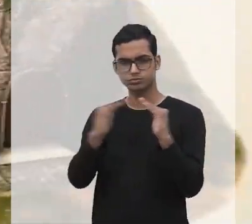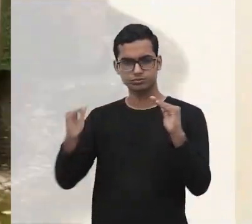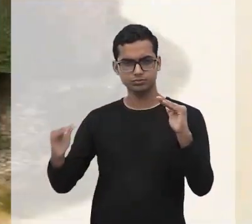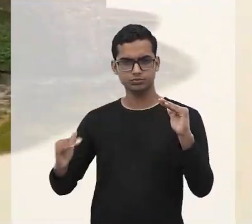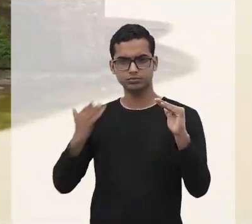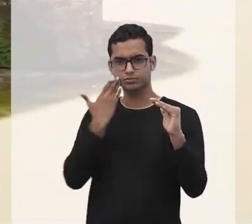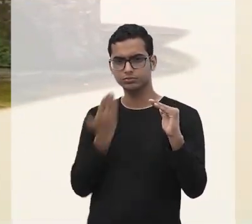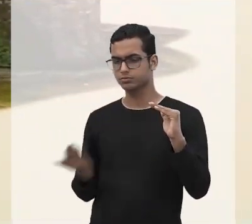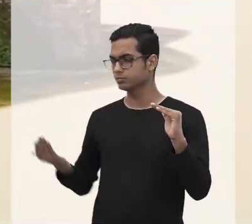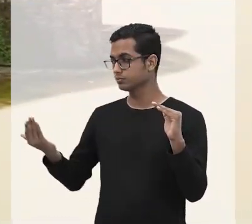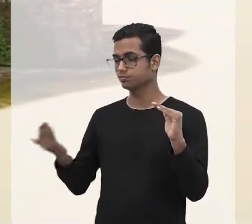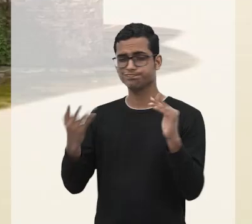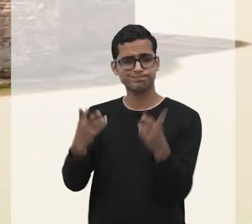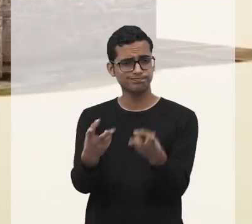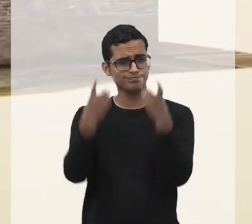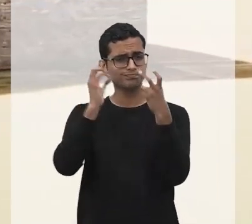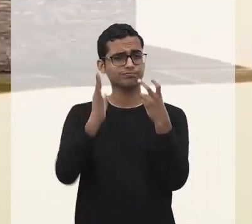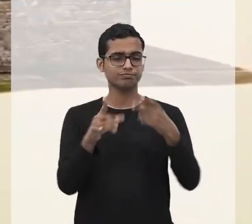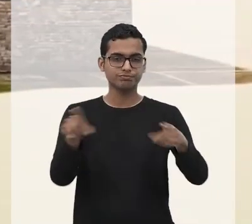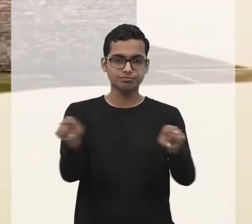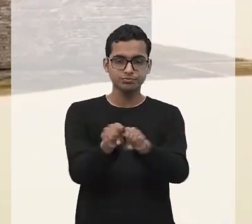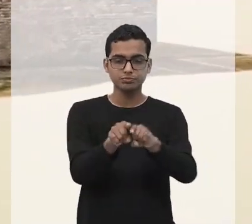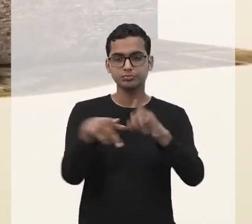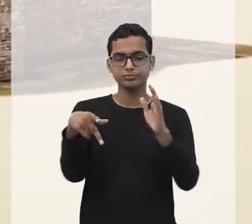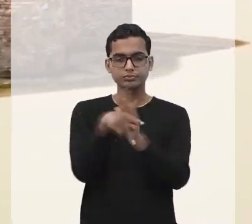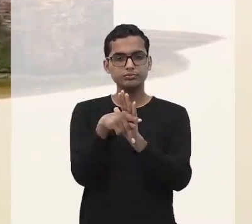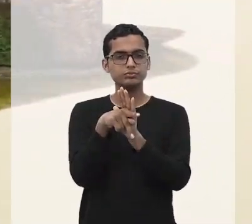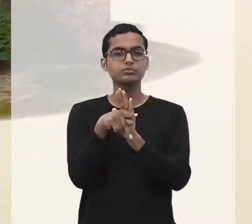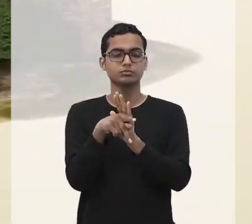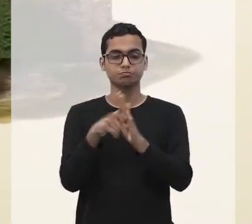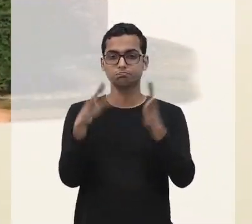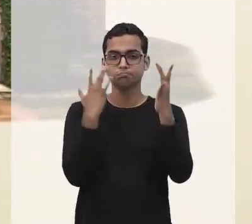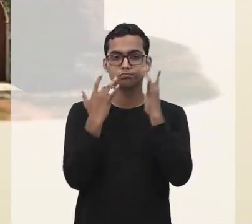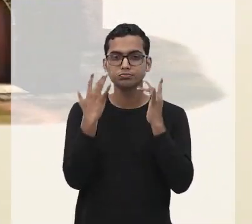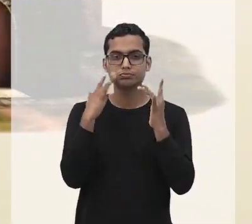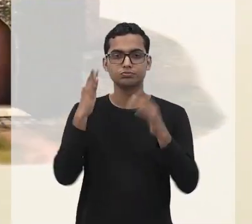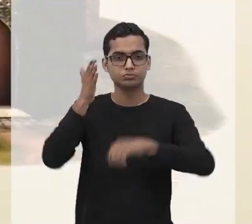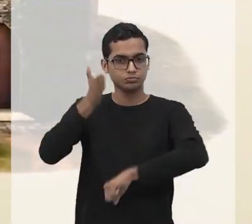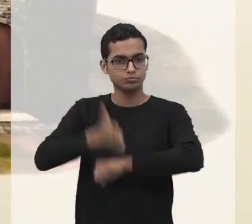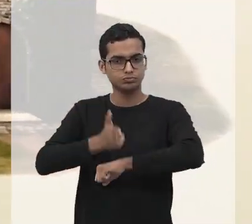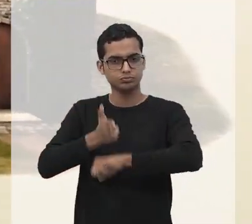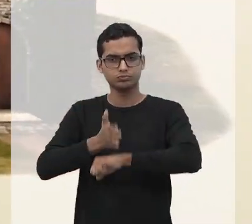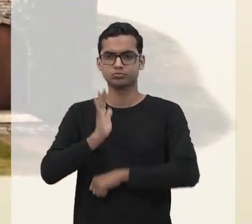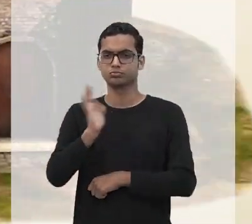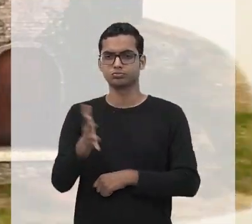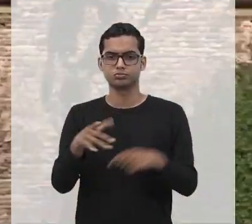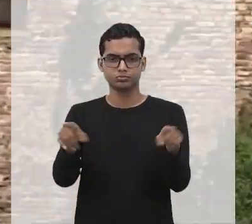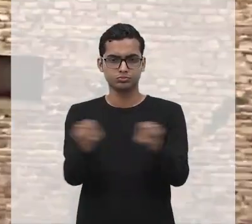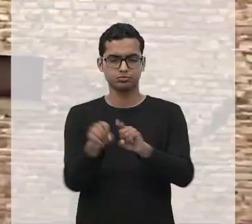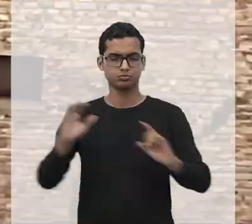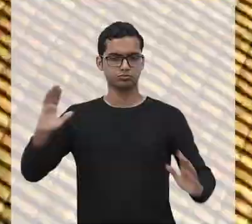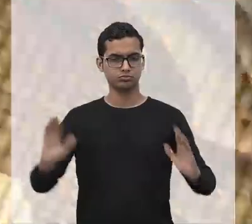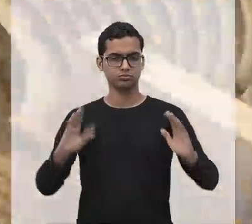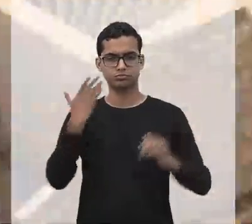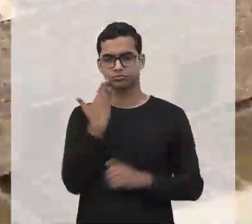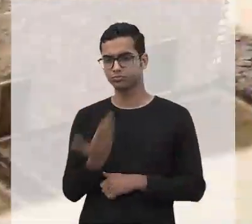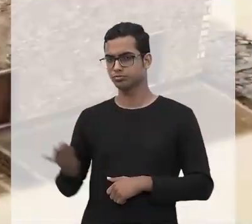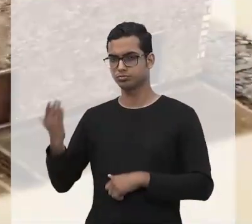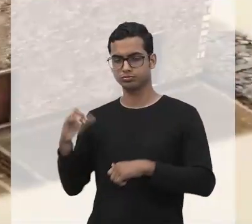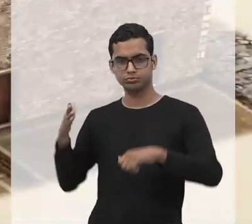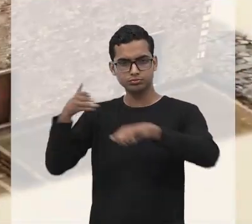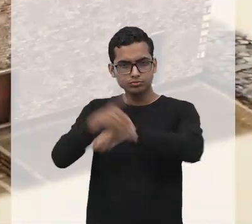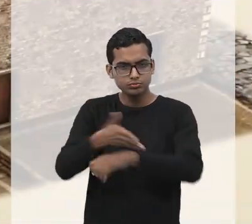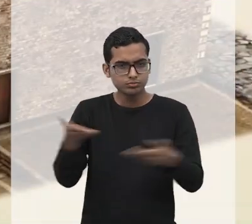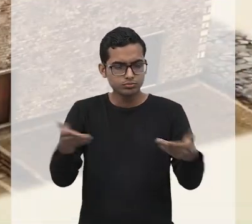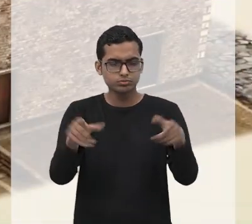Já percebemos aí. Já é um teatro mais atual. E vamos entrar nesse teatro.